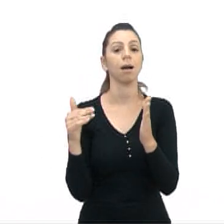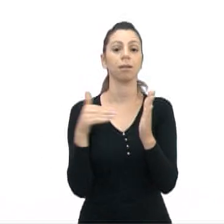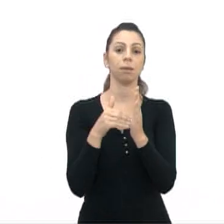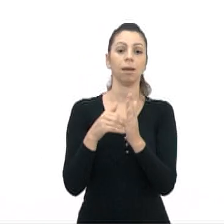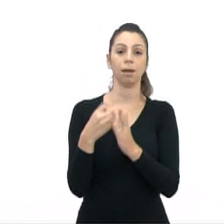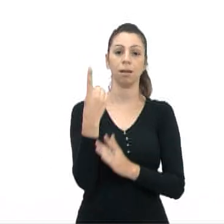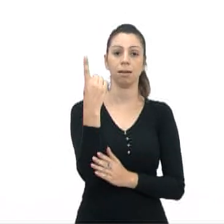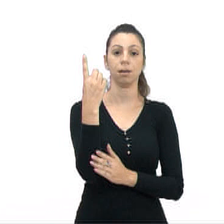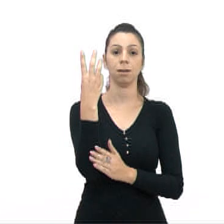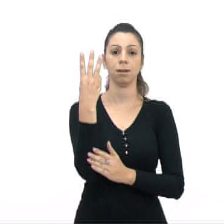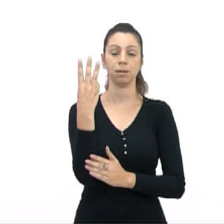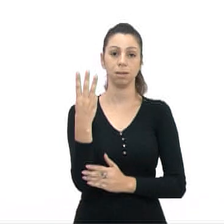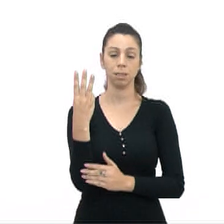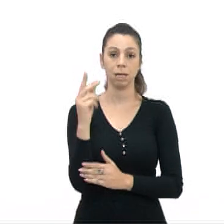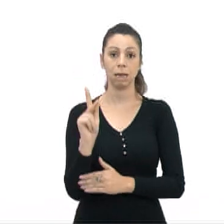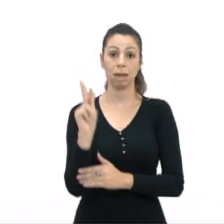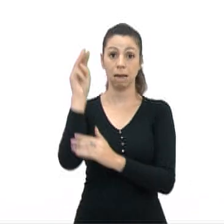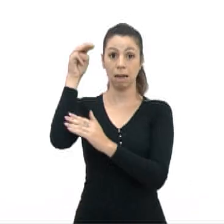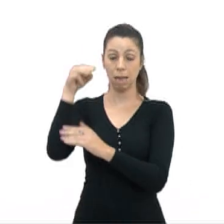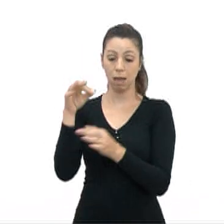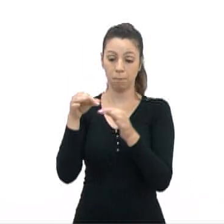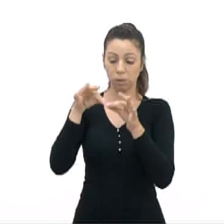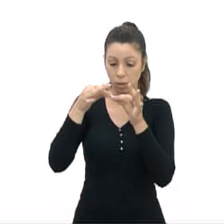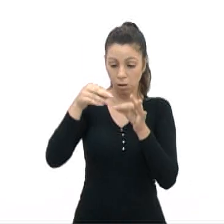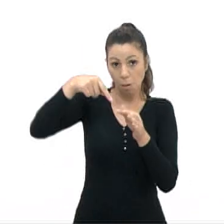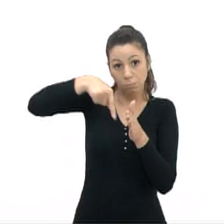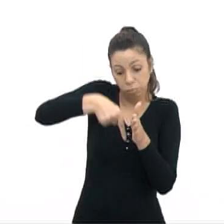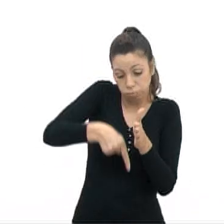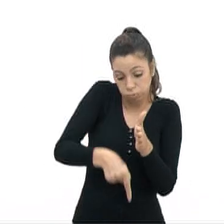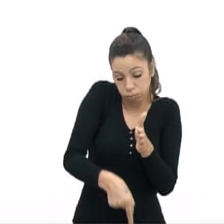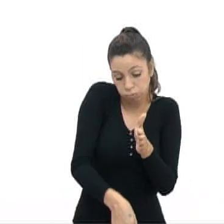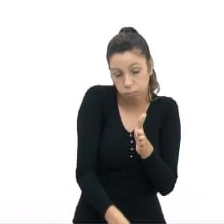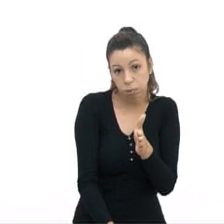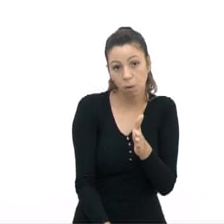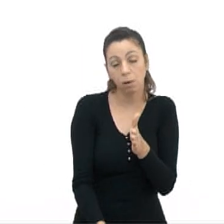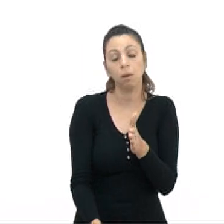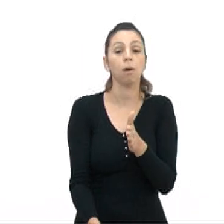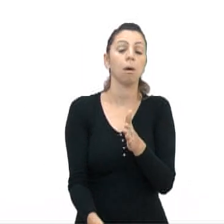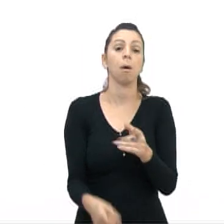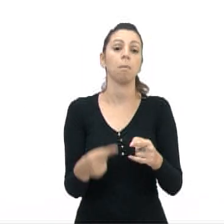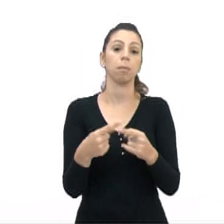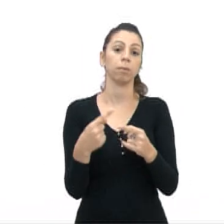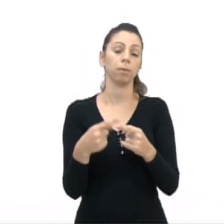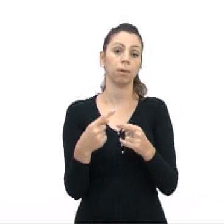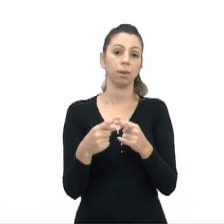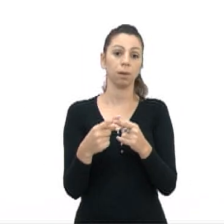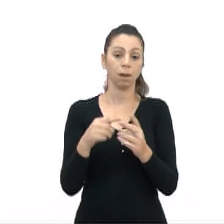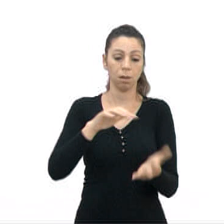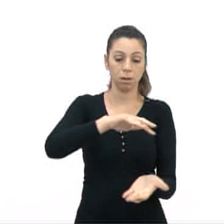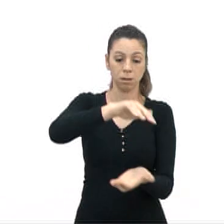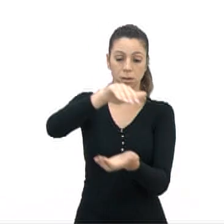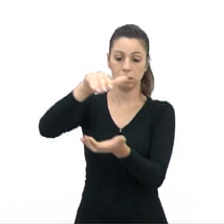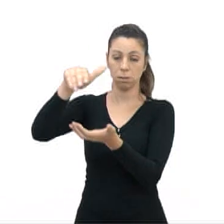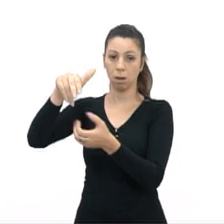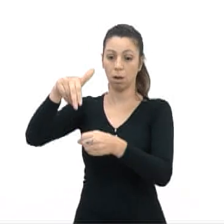de profundidade, sendo que a distância ao centro da Terra é de aproximadamente